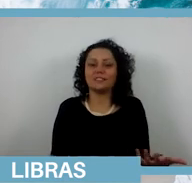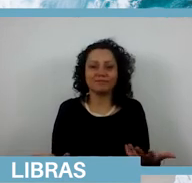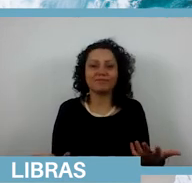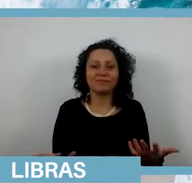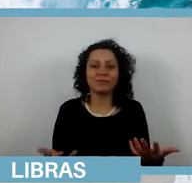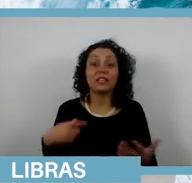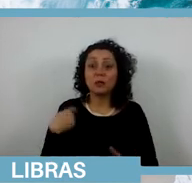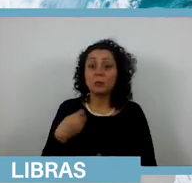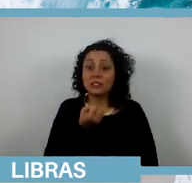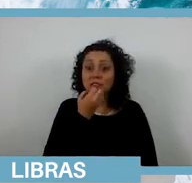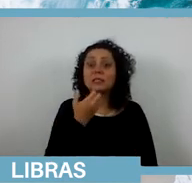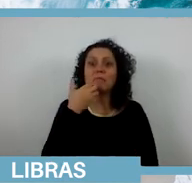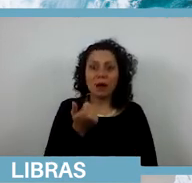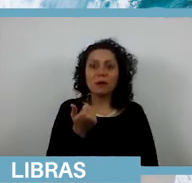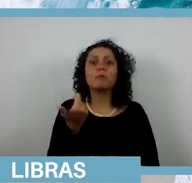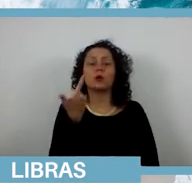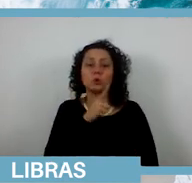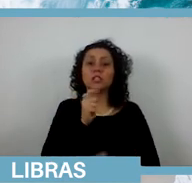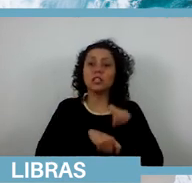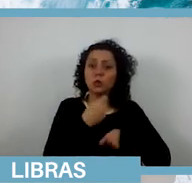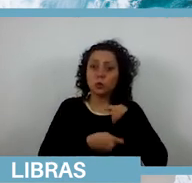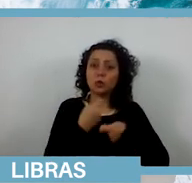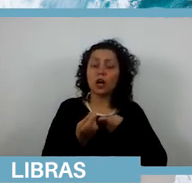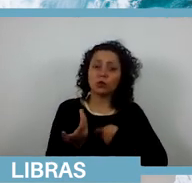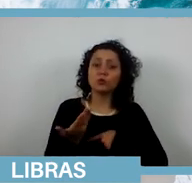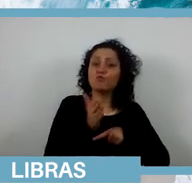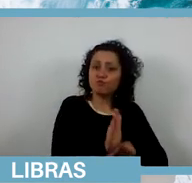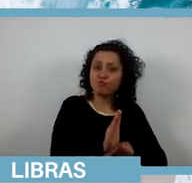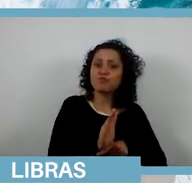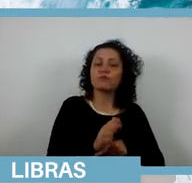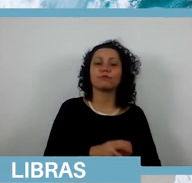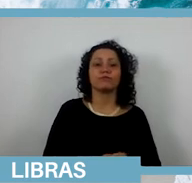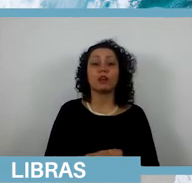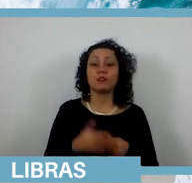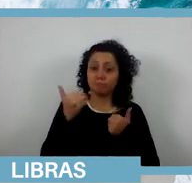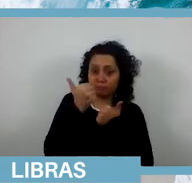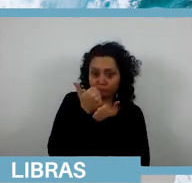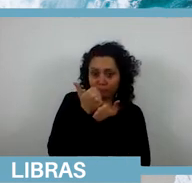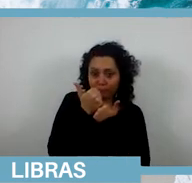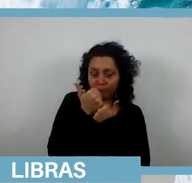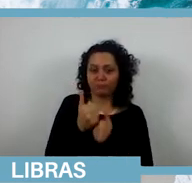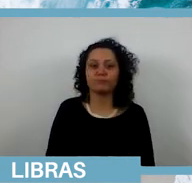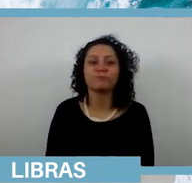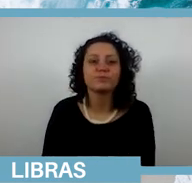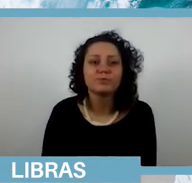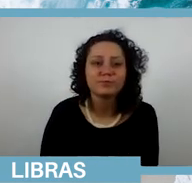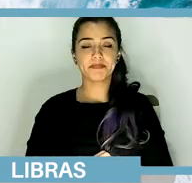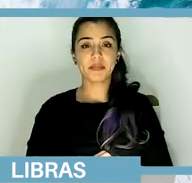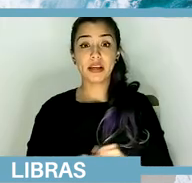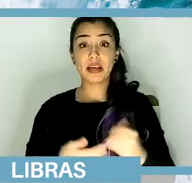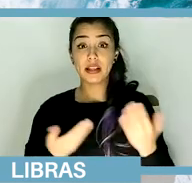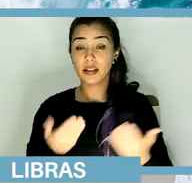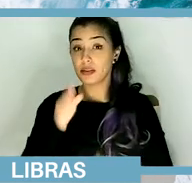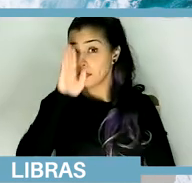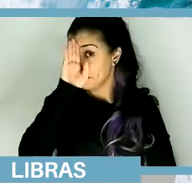que estar bem para sustentar o negócio. Então, antes de tudo, a nossa saúde mental, a nossa saúde física, e essa é a estrutura,